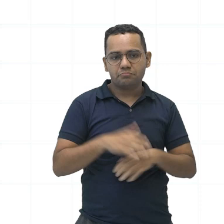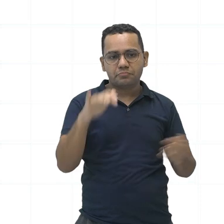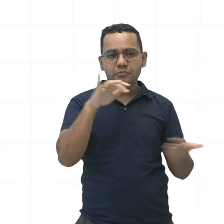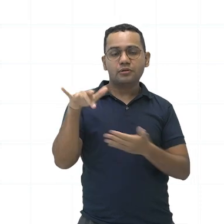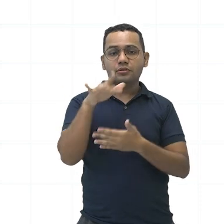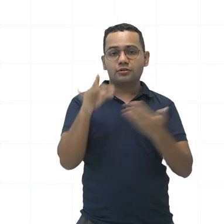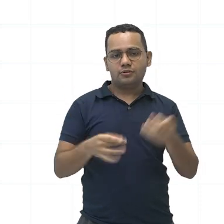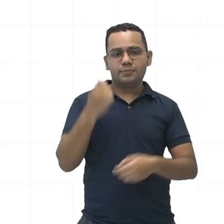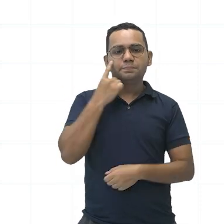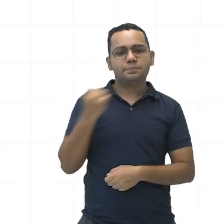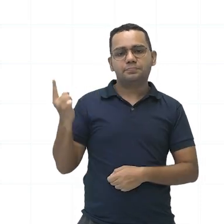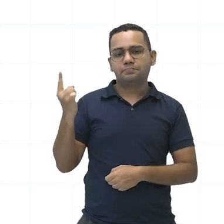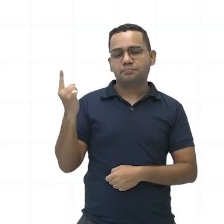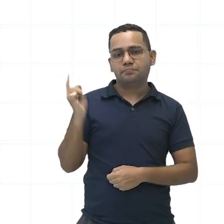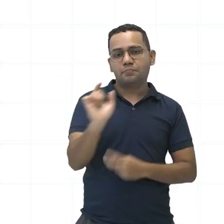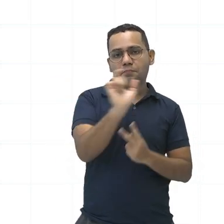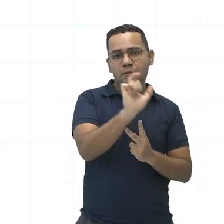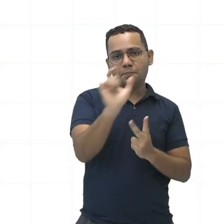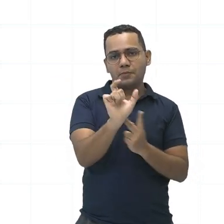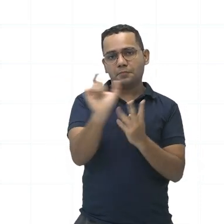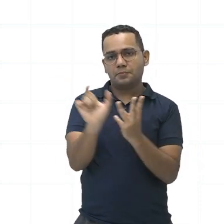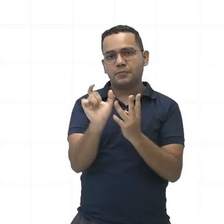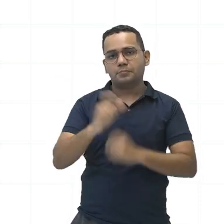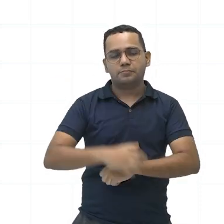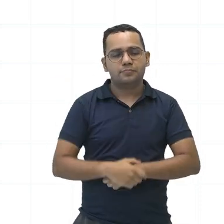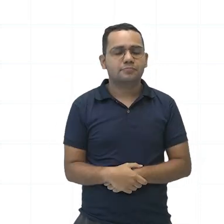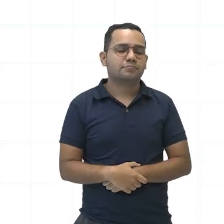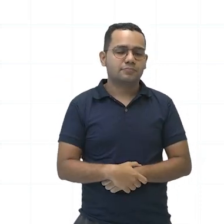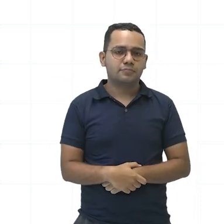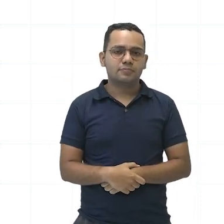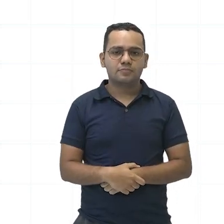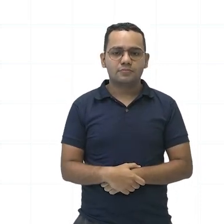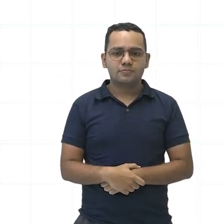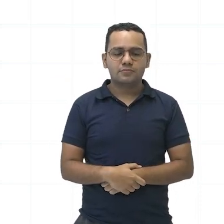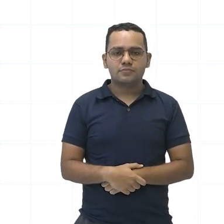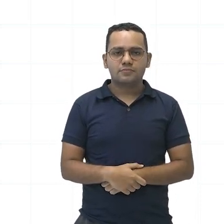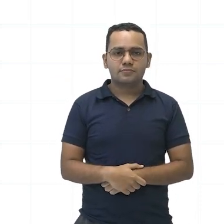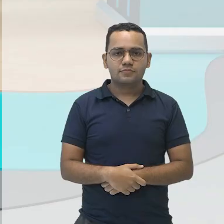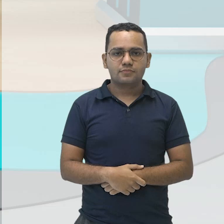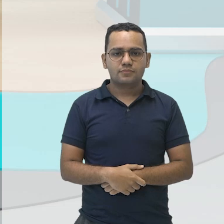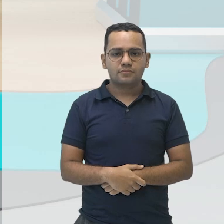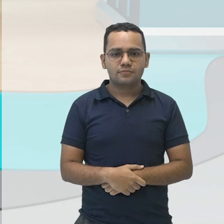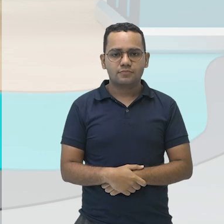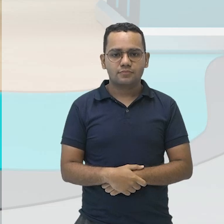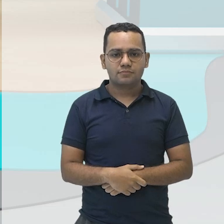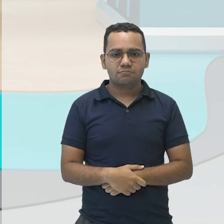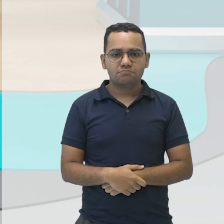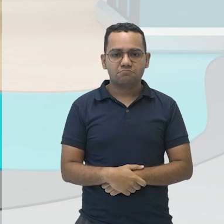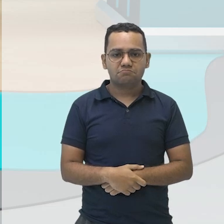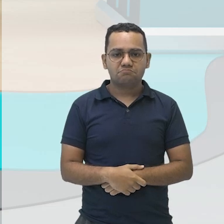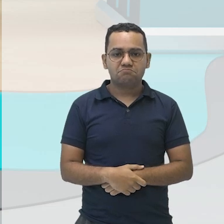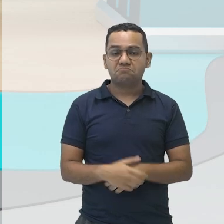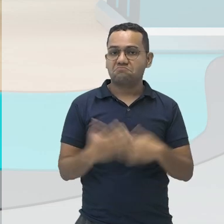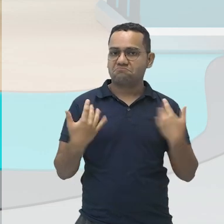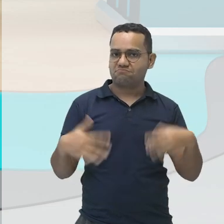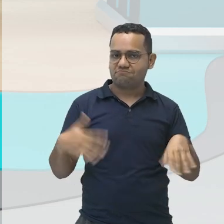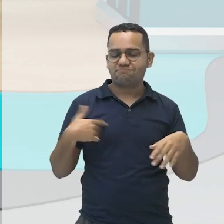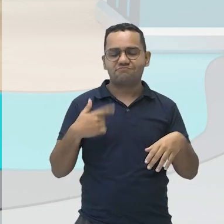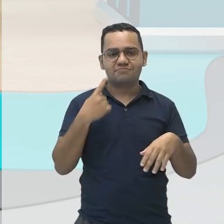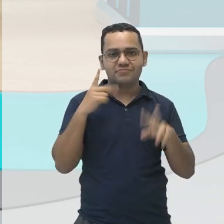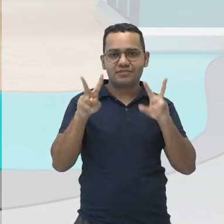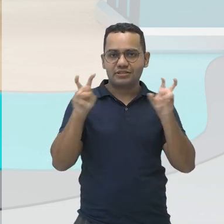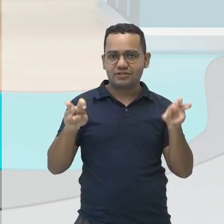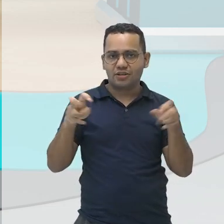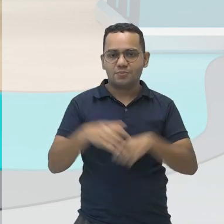socorros, detalhamento, cãibras, sangramento nasal, epilepsia. Olha só que assunto interessante nós temos para a